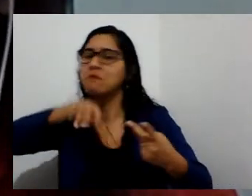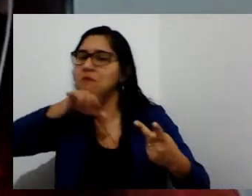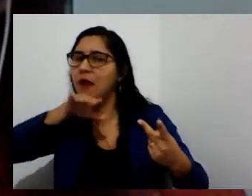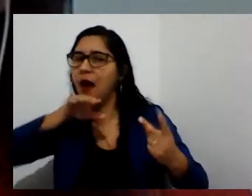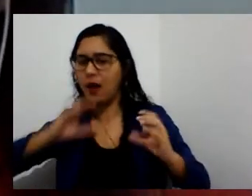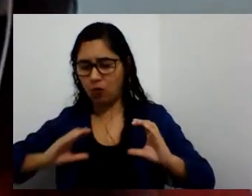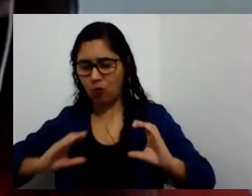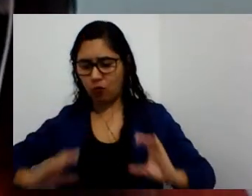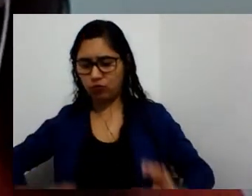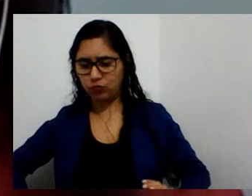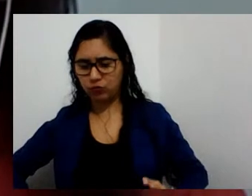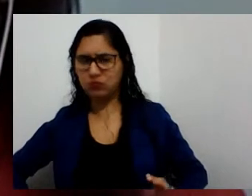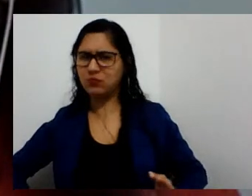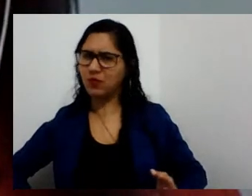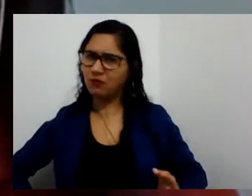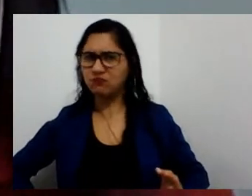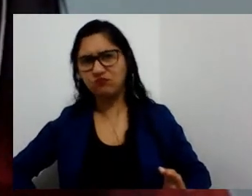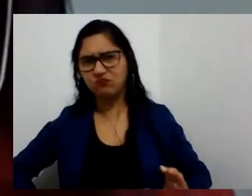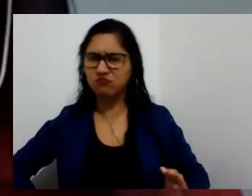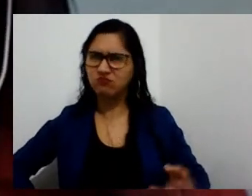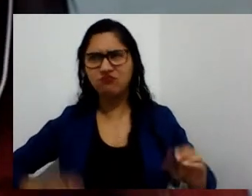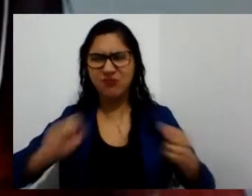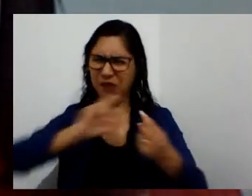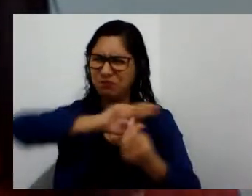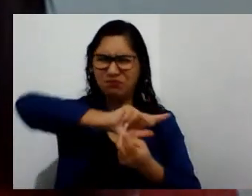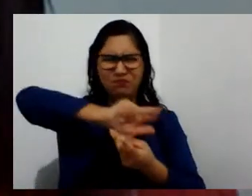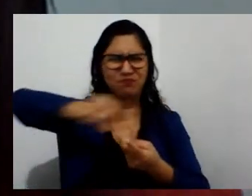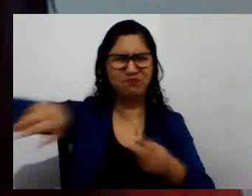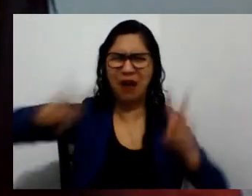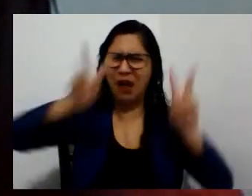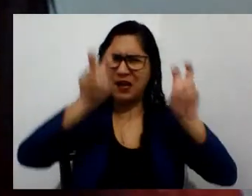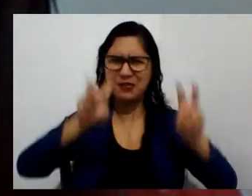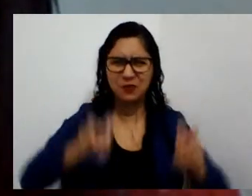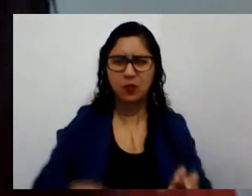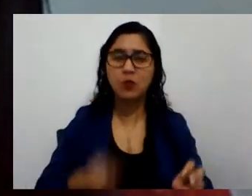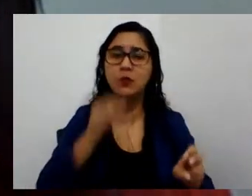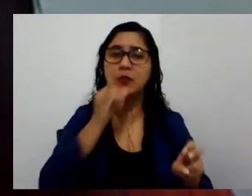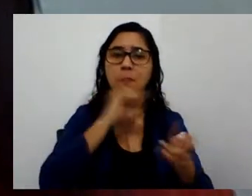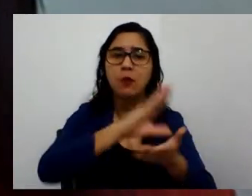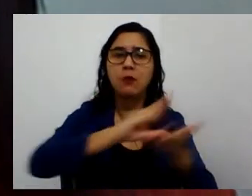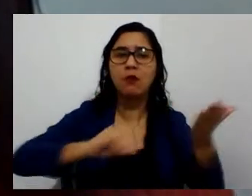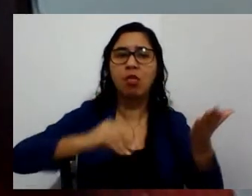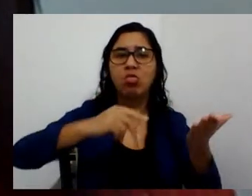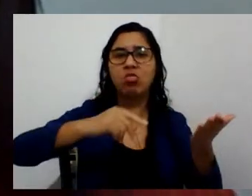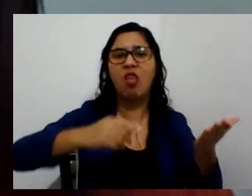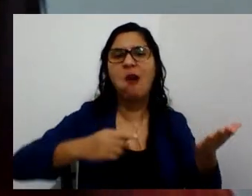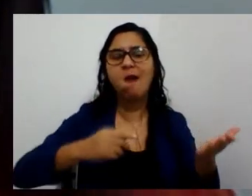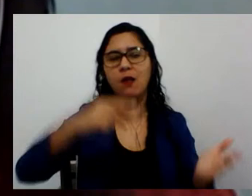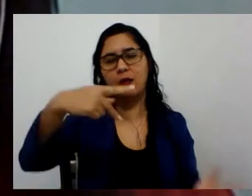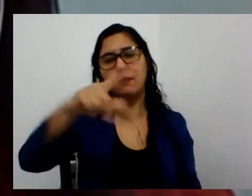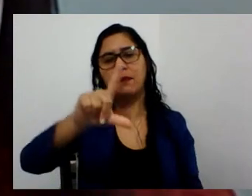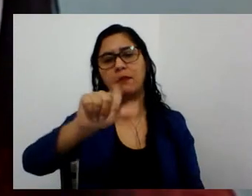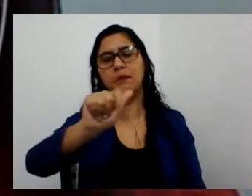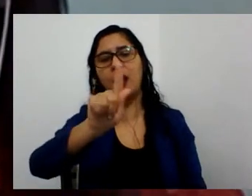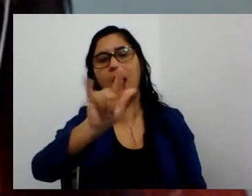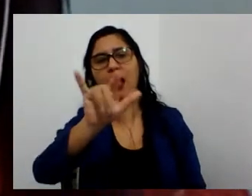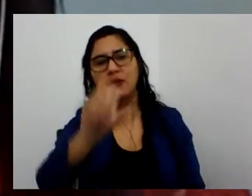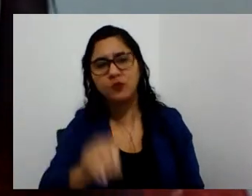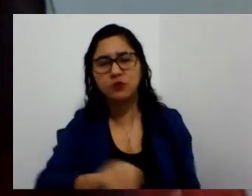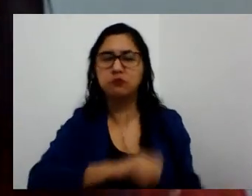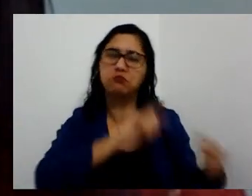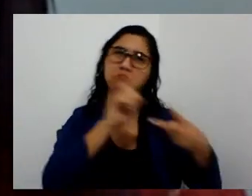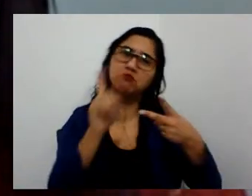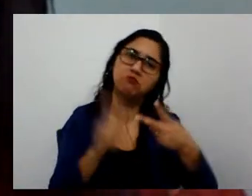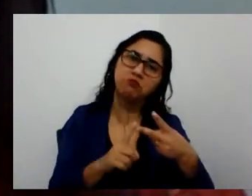podemos falar de várias coisas, por exemplo, plágio, né? Teríamos que comentar como